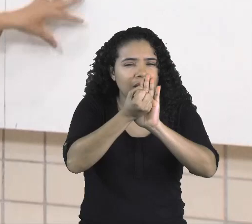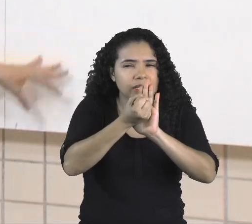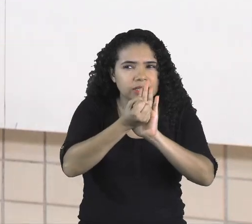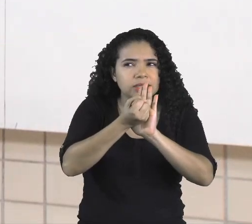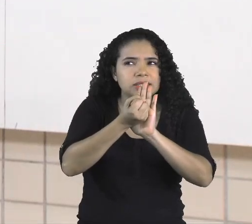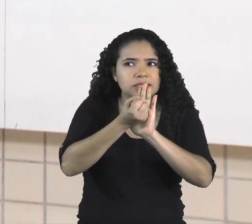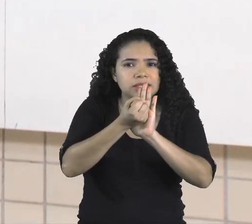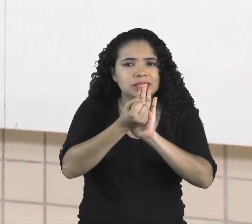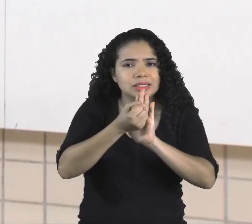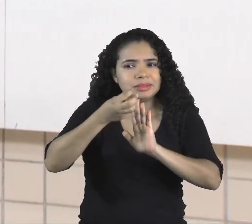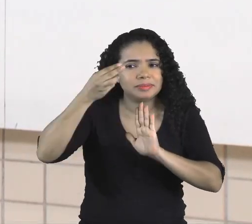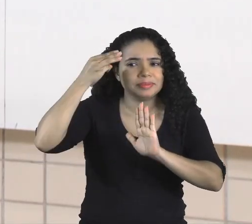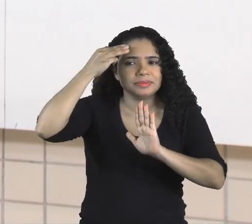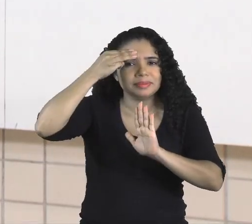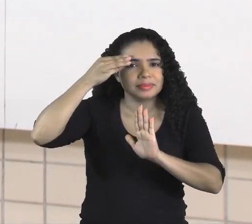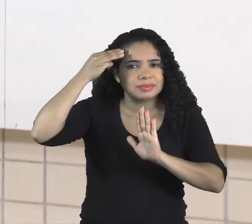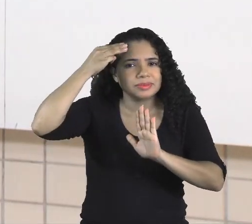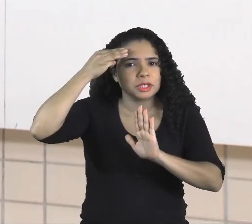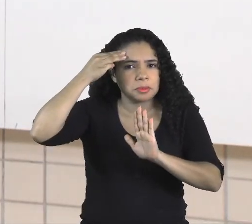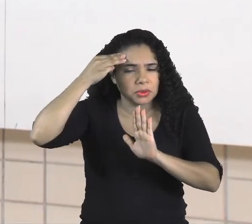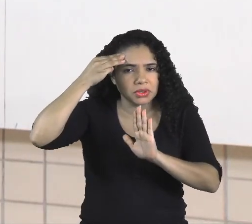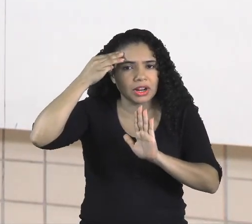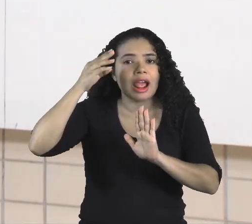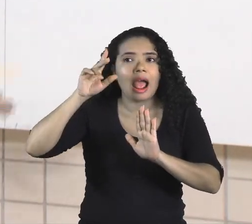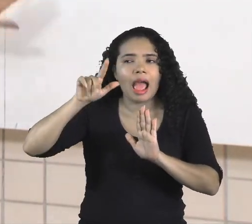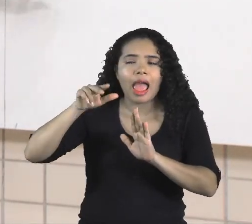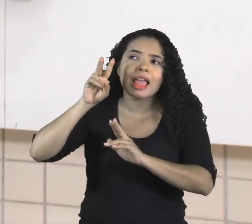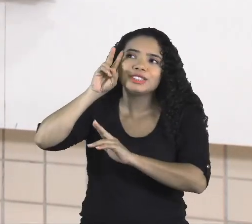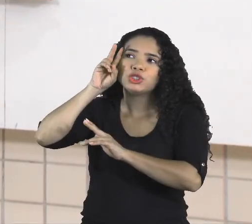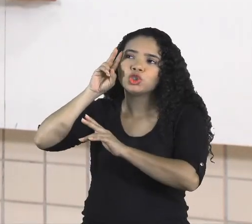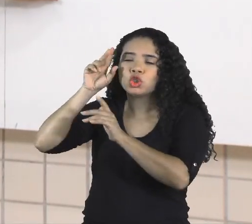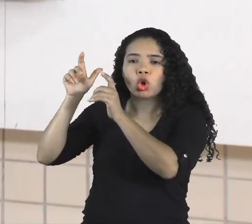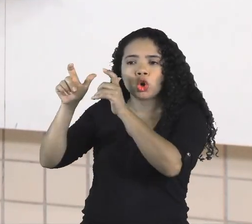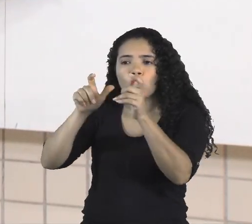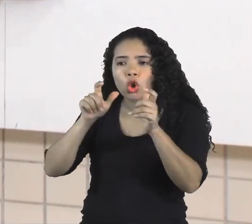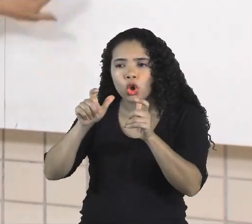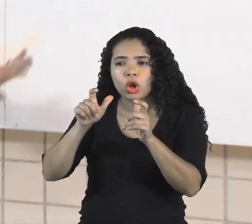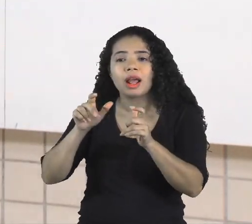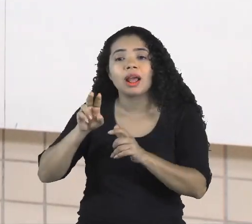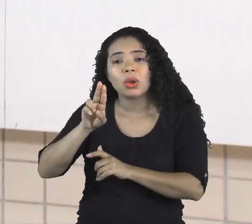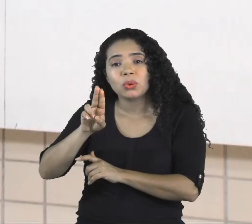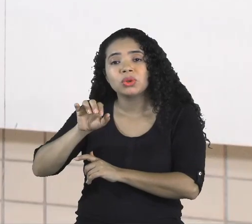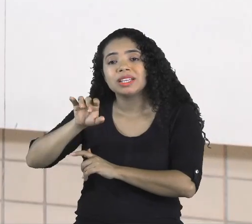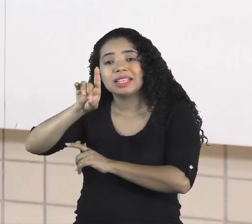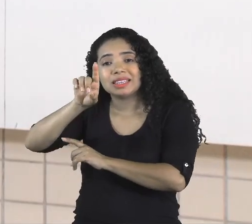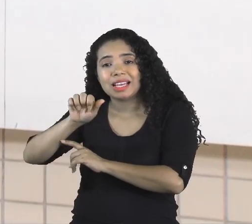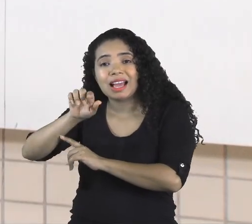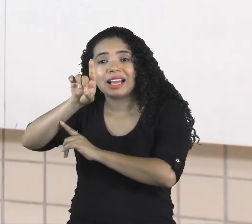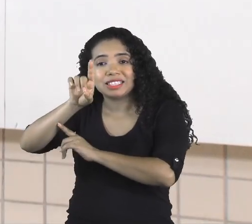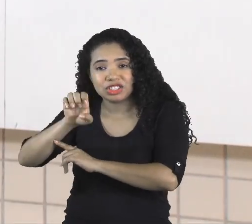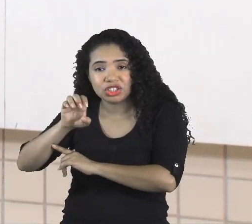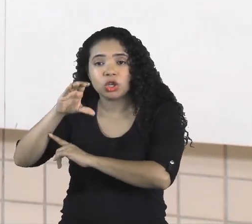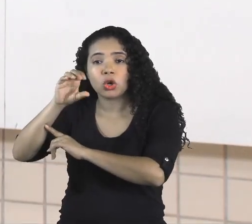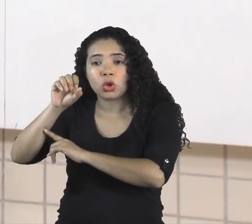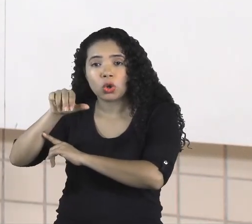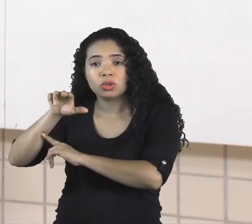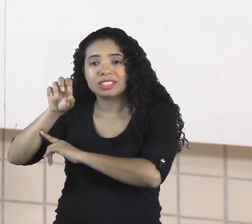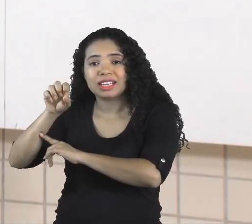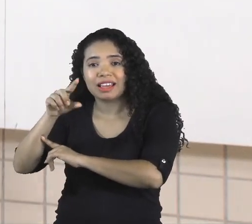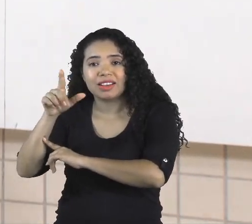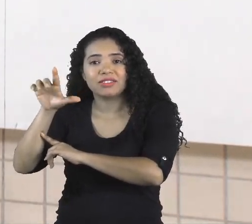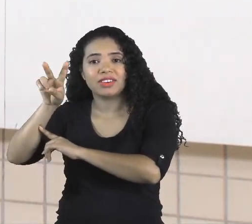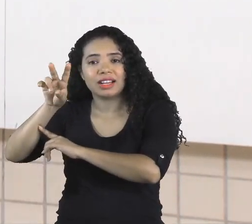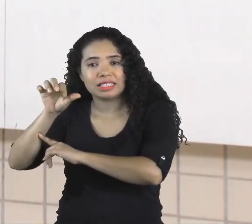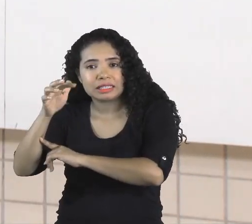São os símbolos de grande valor para a história local. A unidade de conservação é um símbolo de grande valor que entra na sua